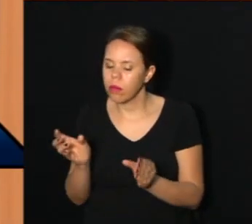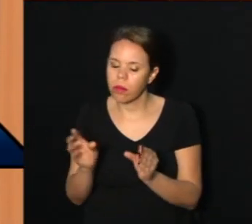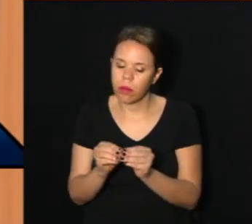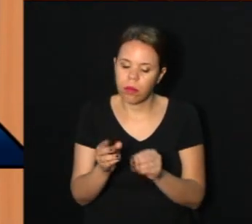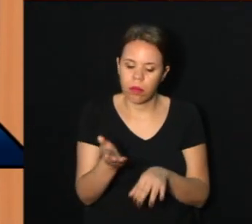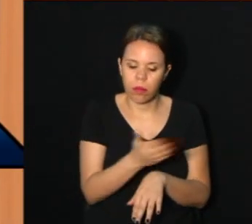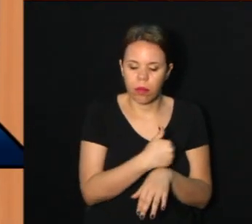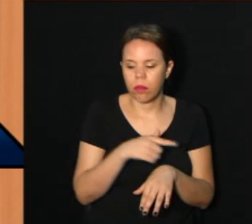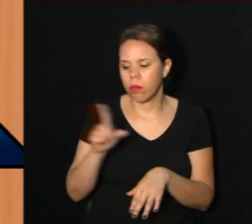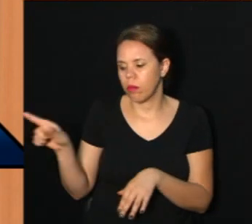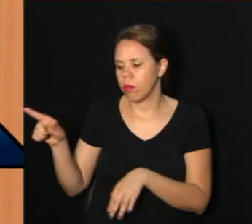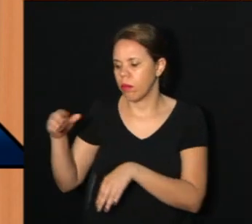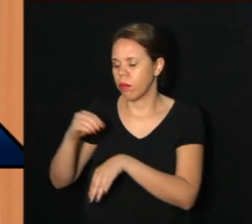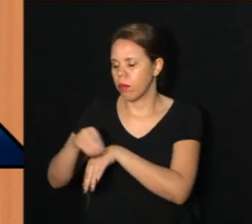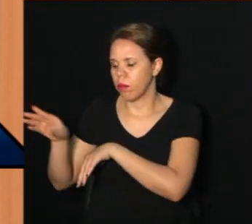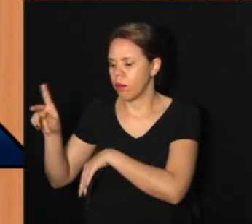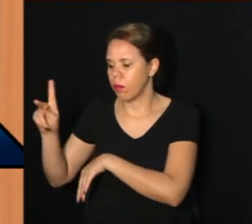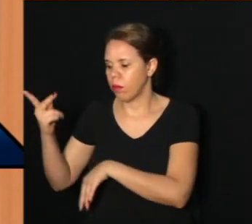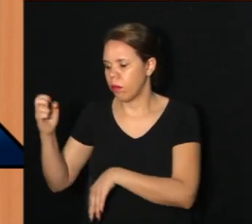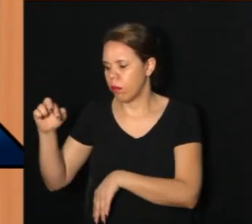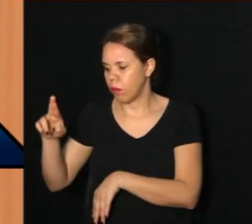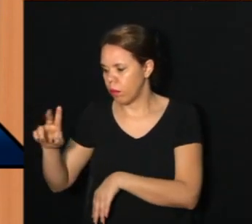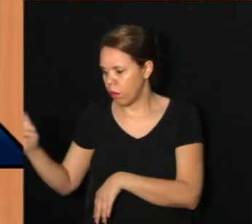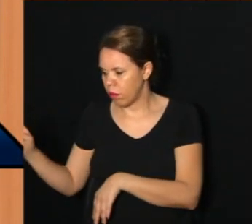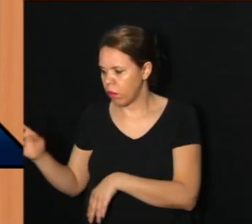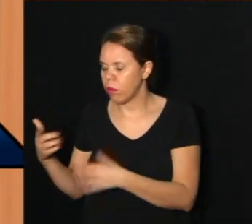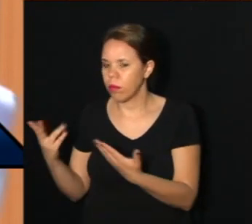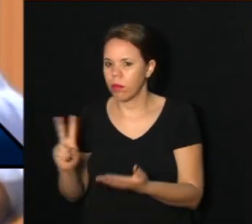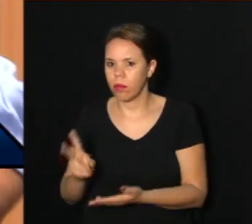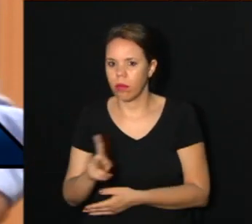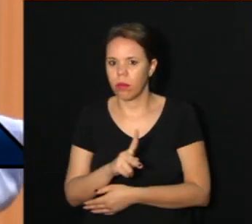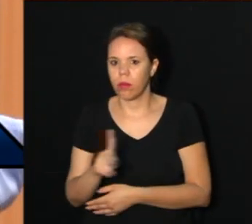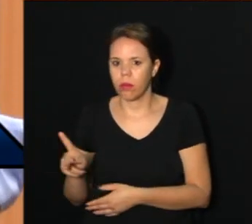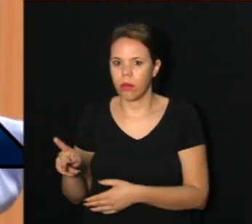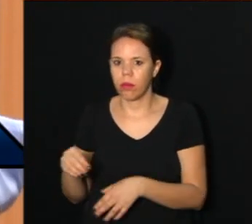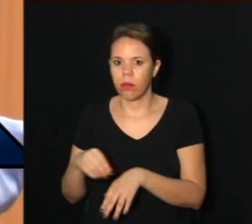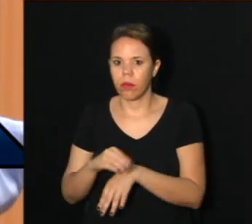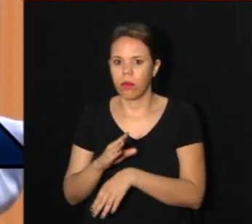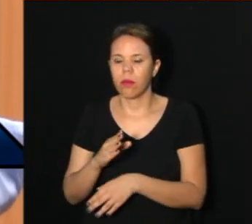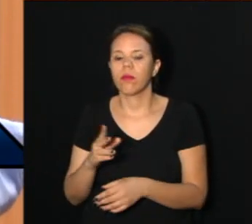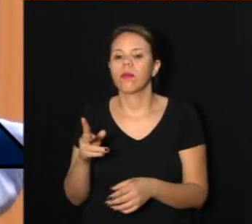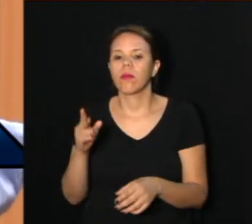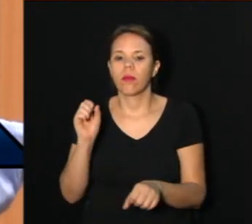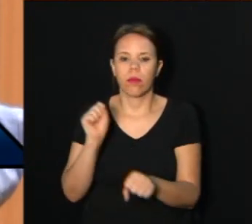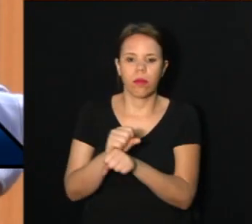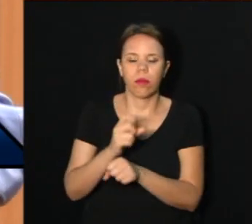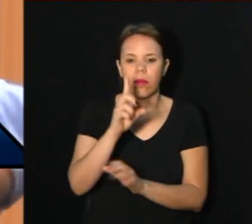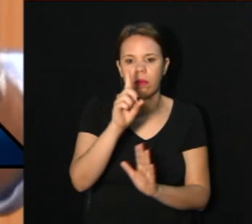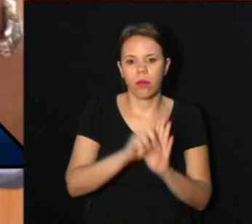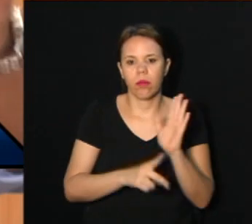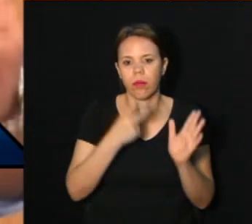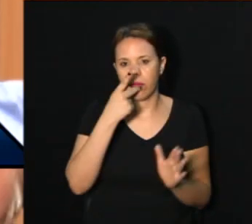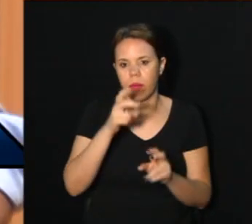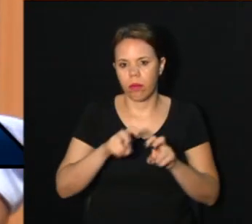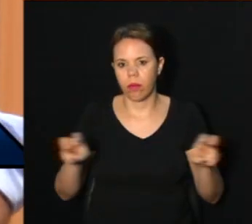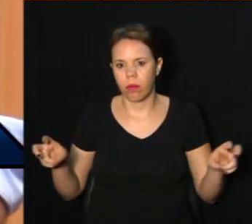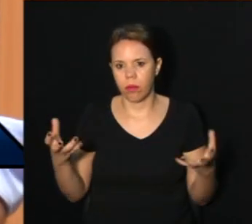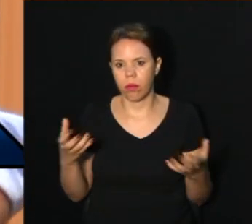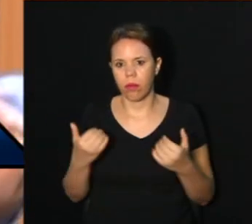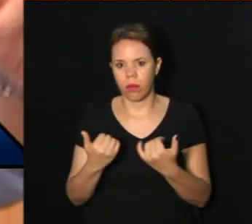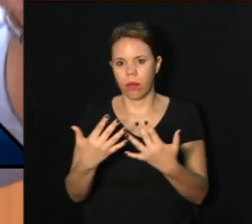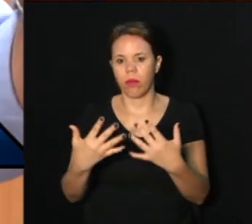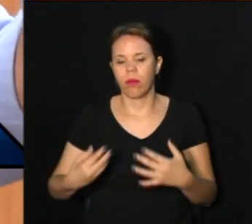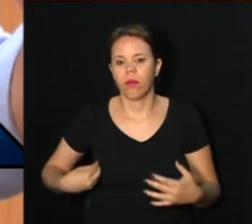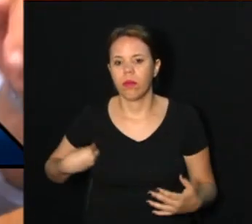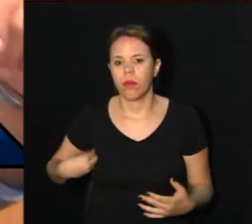passava a palavra ao Henrique, mas sempre quando presidir o trabalho, eu jamais vou cercear o direito da fala da mesa ou de quem que esteja